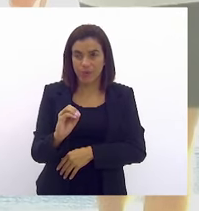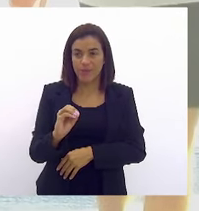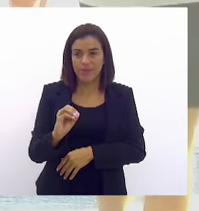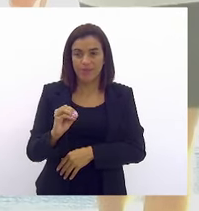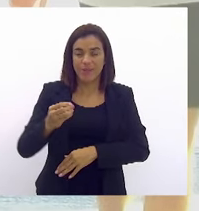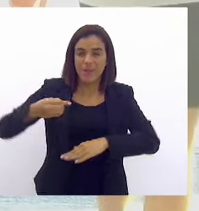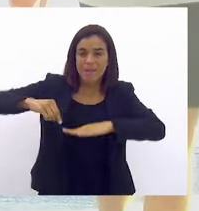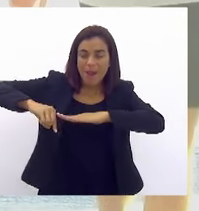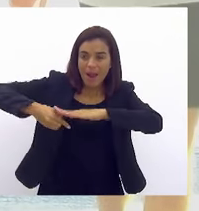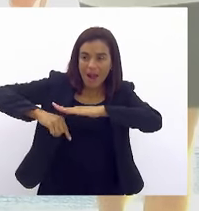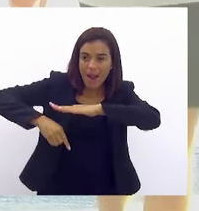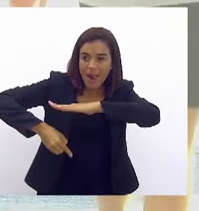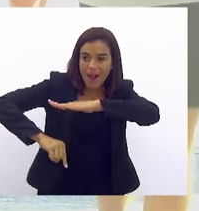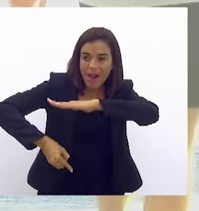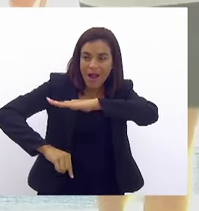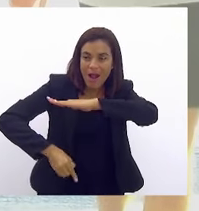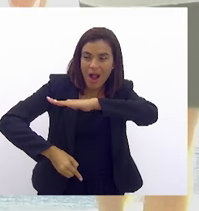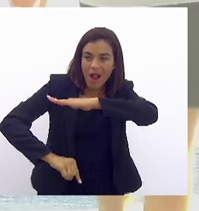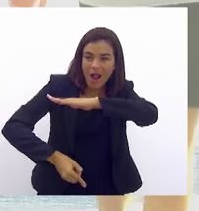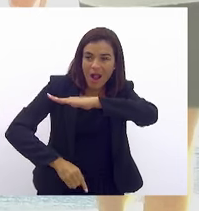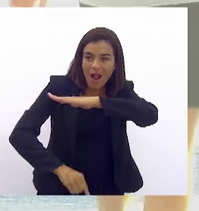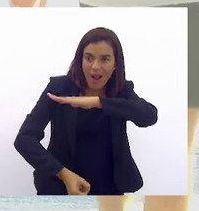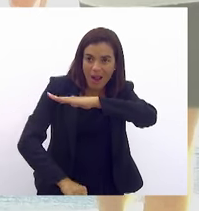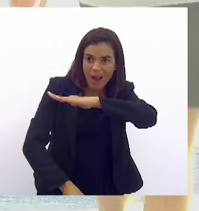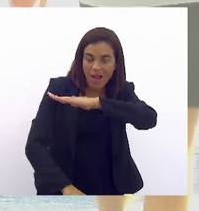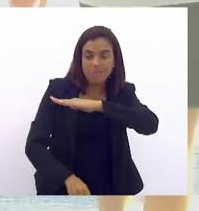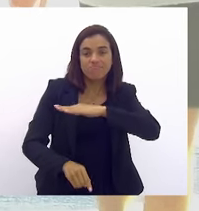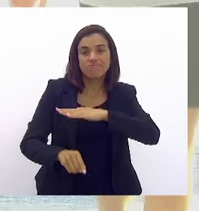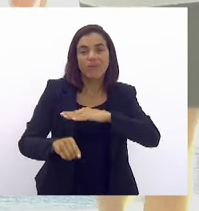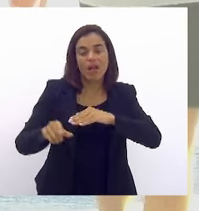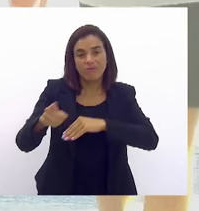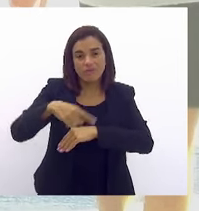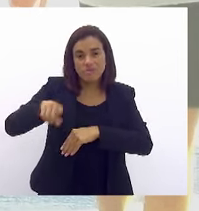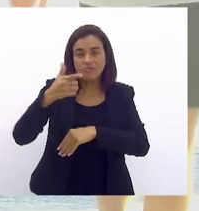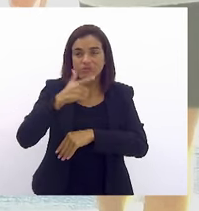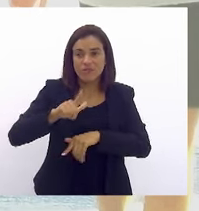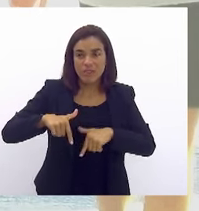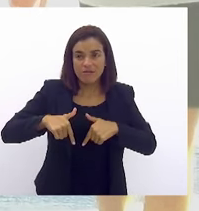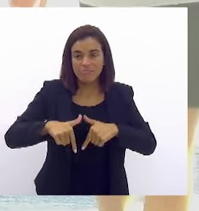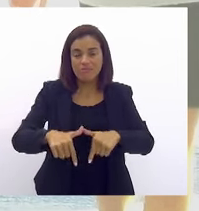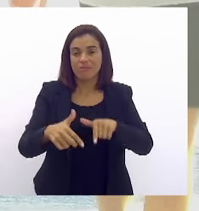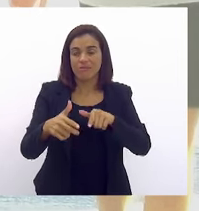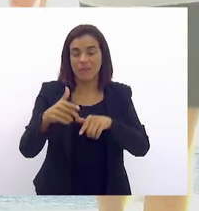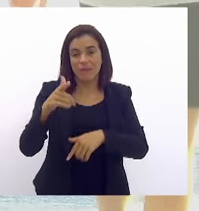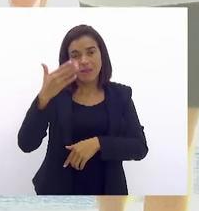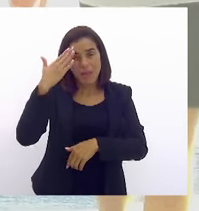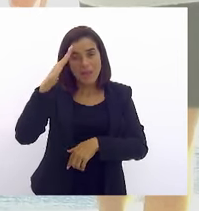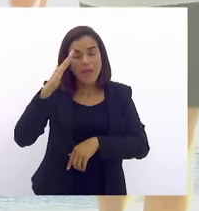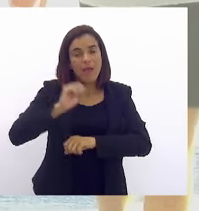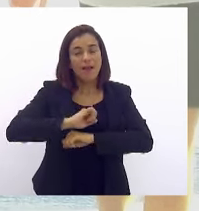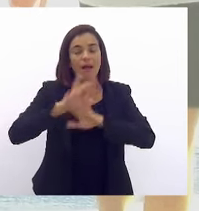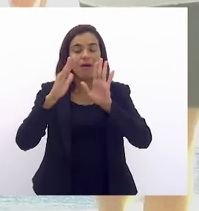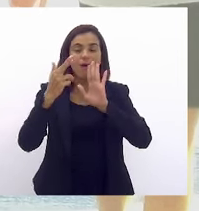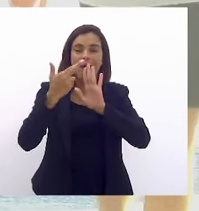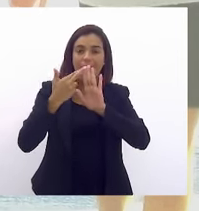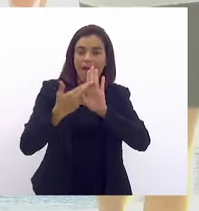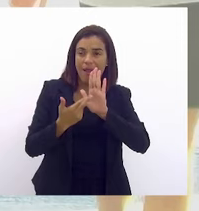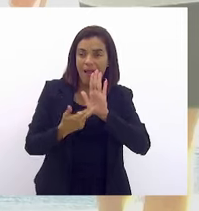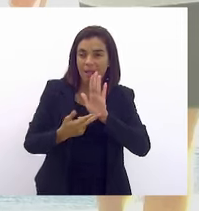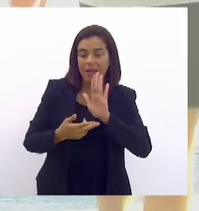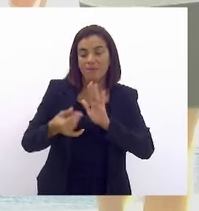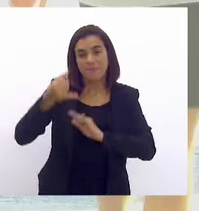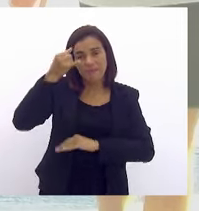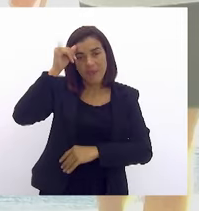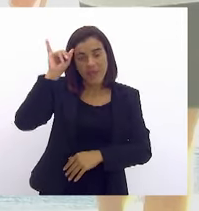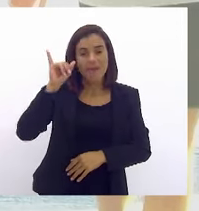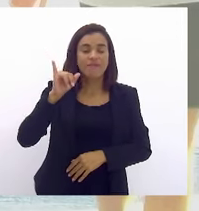pronto, para a atuação de vocês, regras para que essa pesca não seja predatória, que